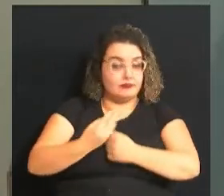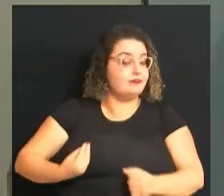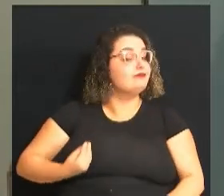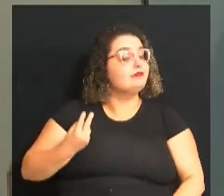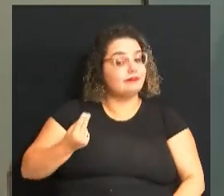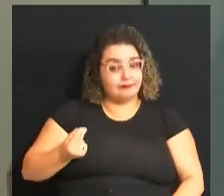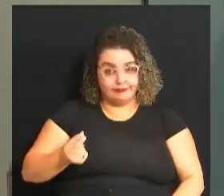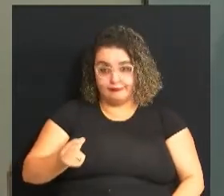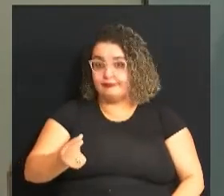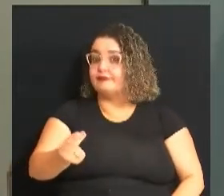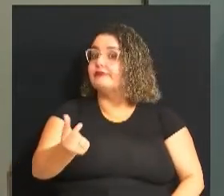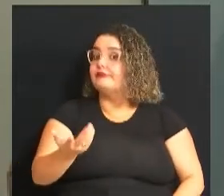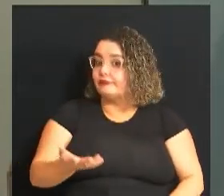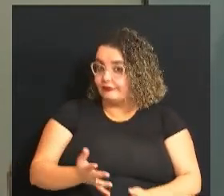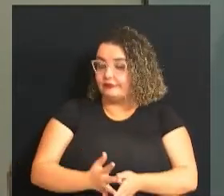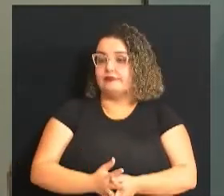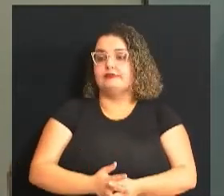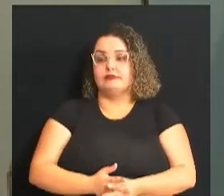Então,